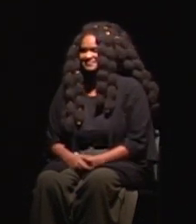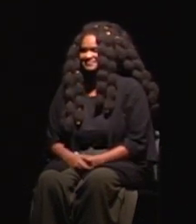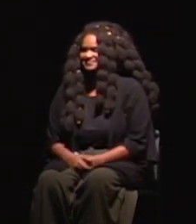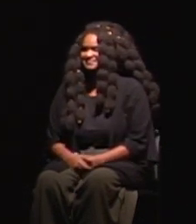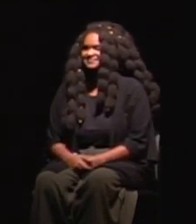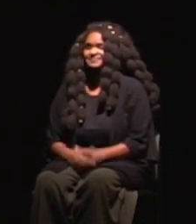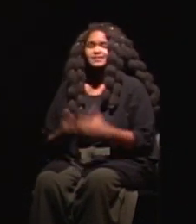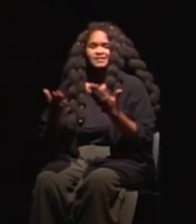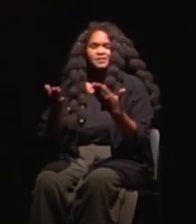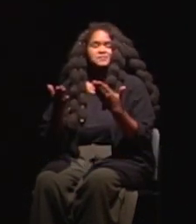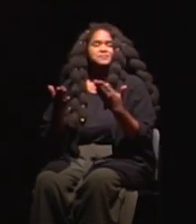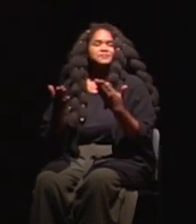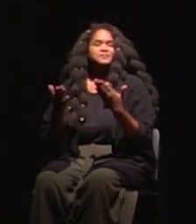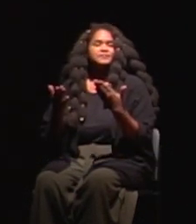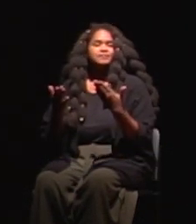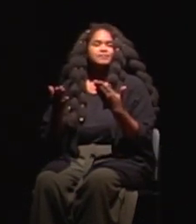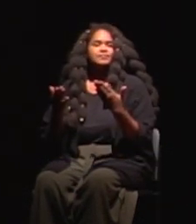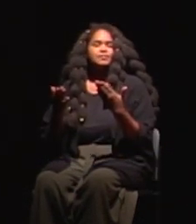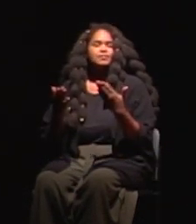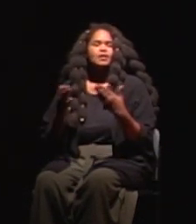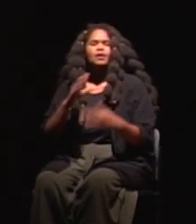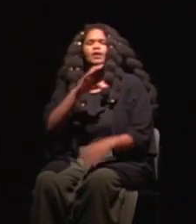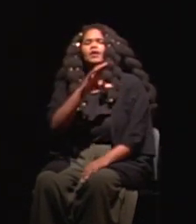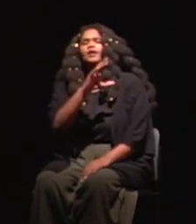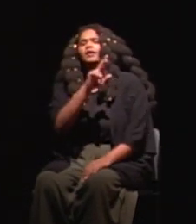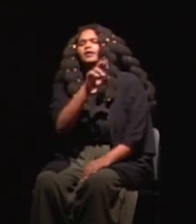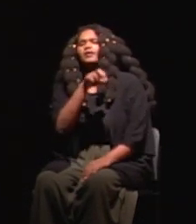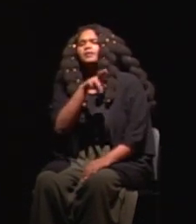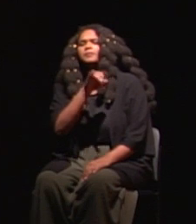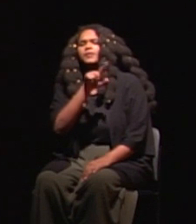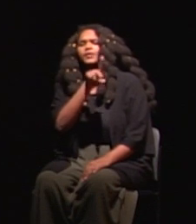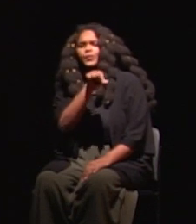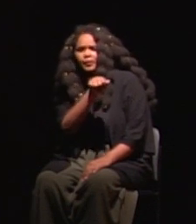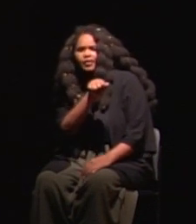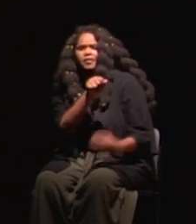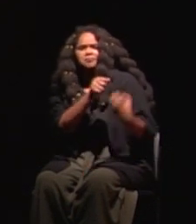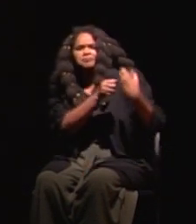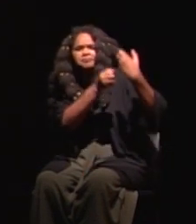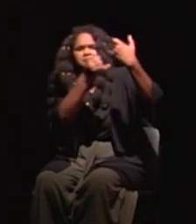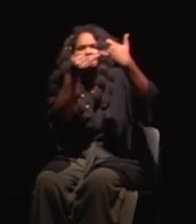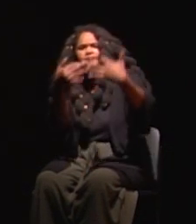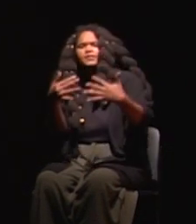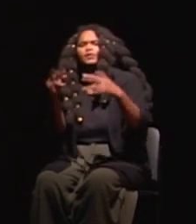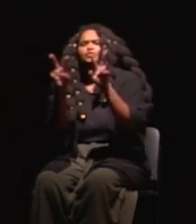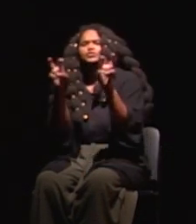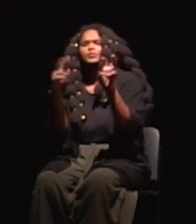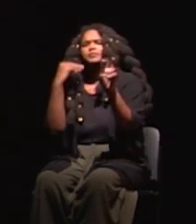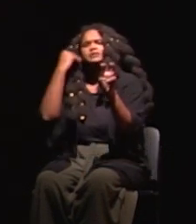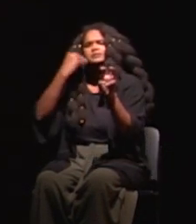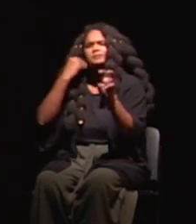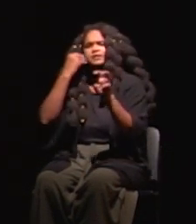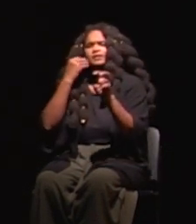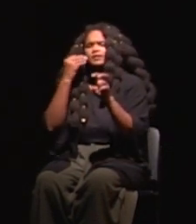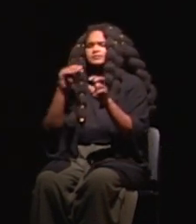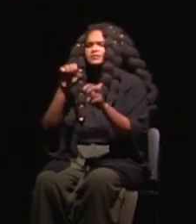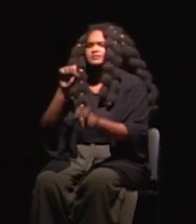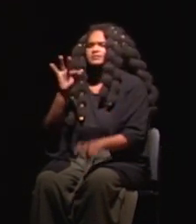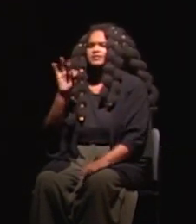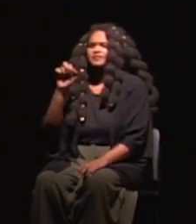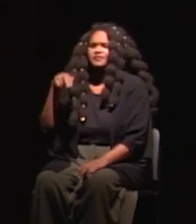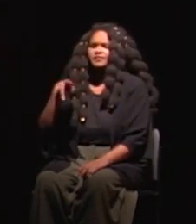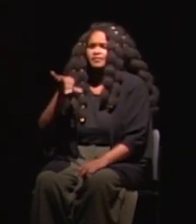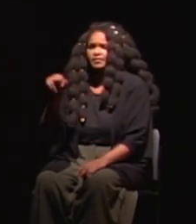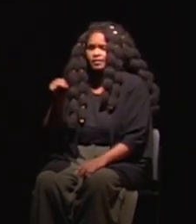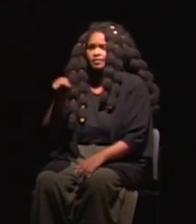Bom, depois de tudo que a Cremilda contou dessa vivência da Stefania no Estadão,